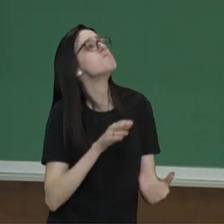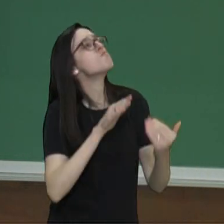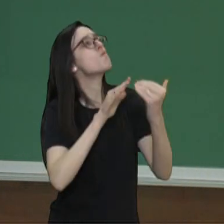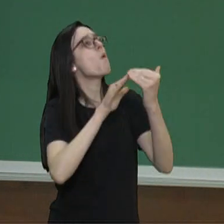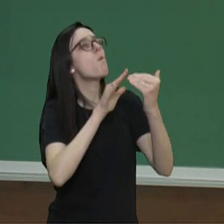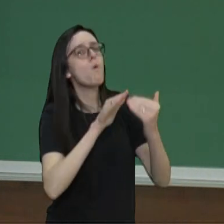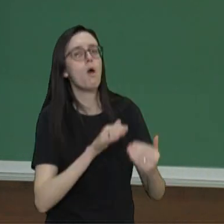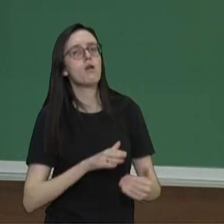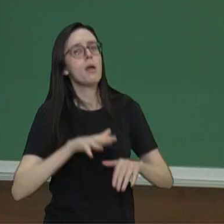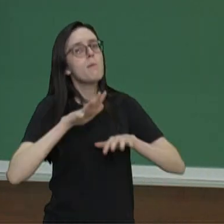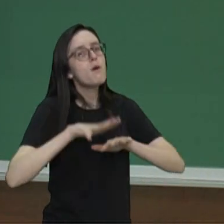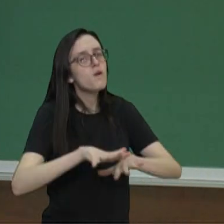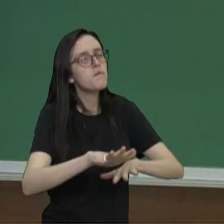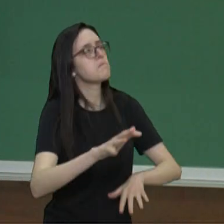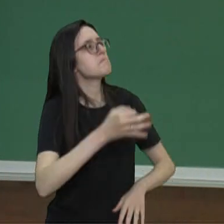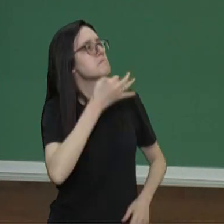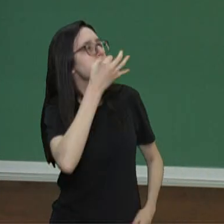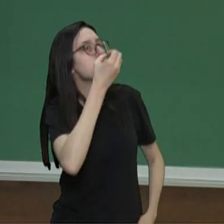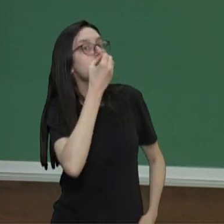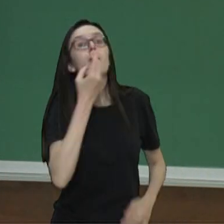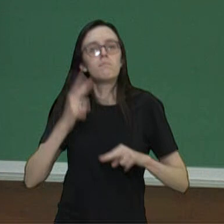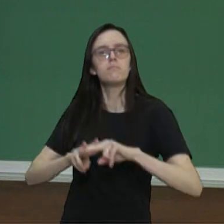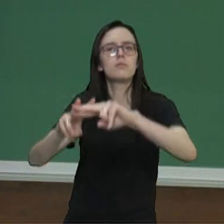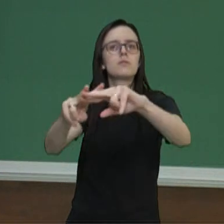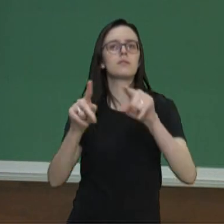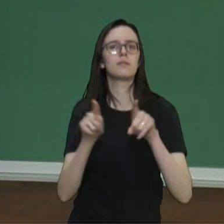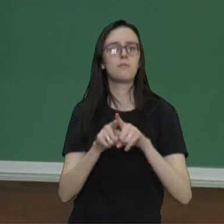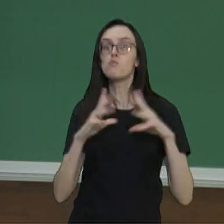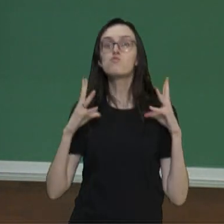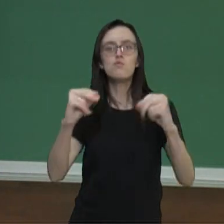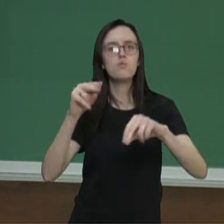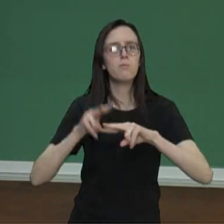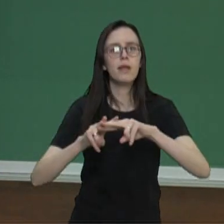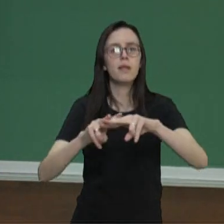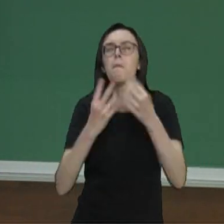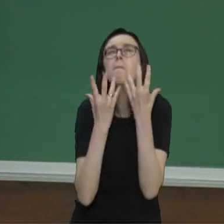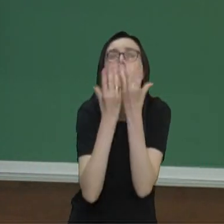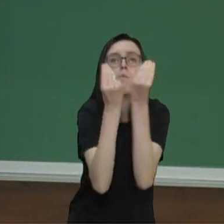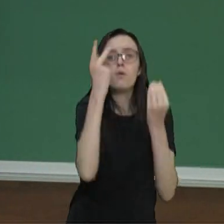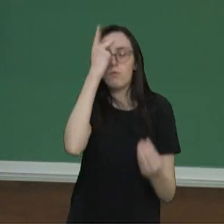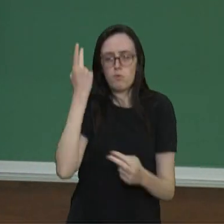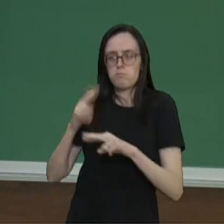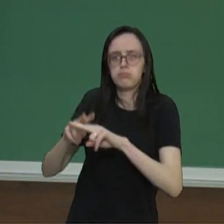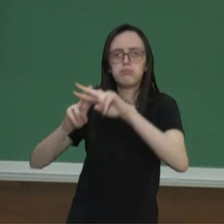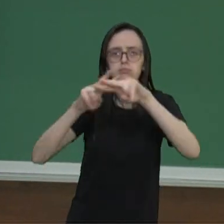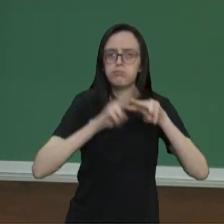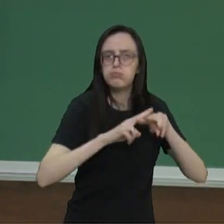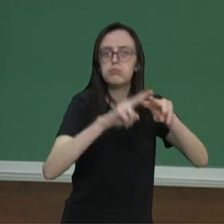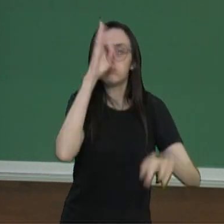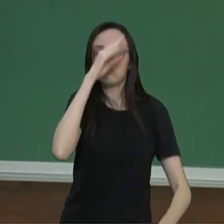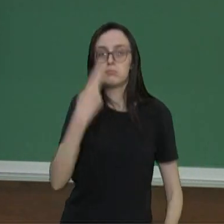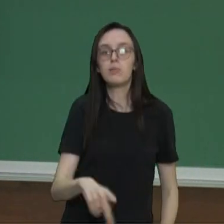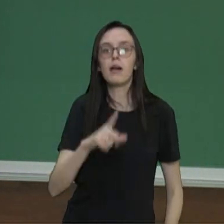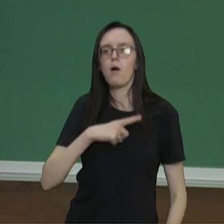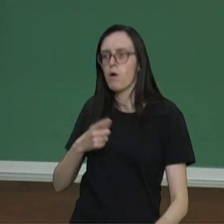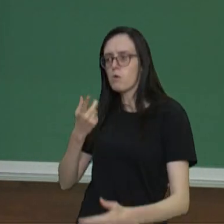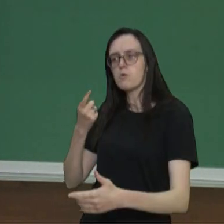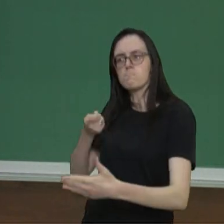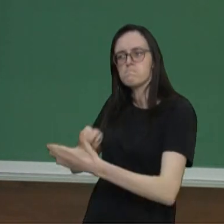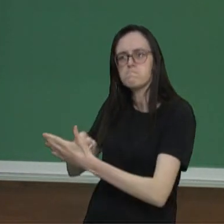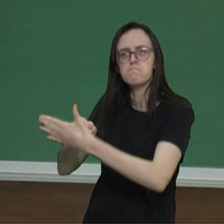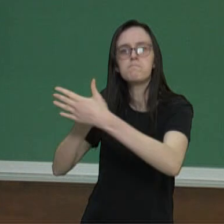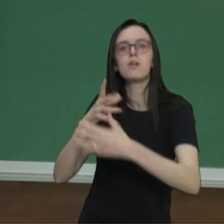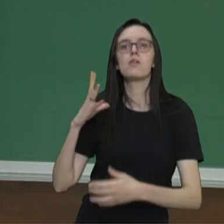simpatizantes desse movimento comunista. Então, você tem muitas pessoas presas no Brasil acusadas de ajudar